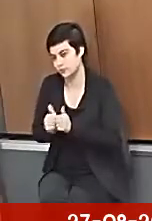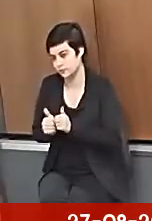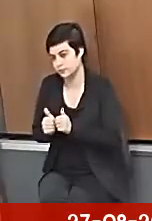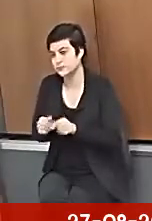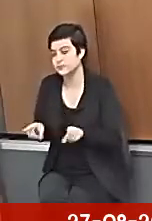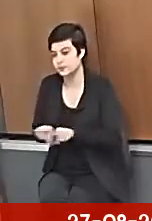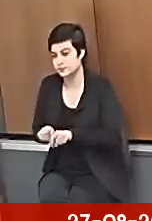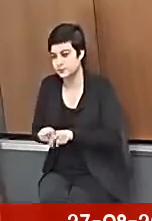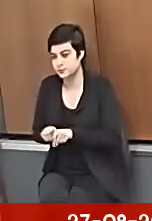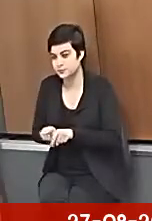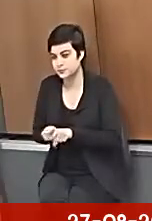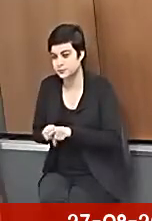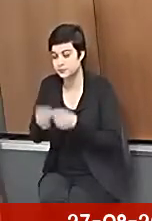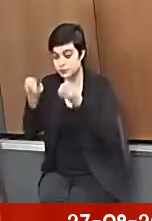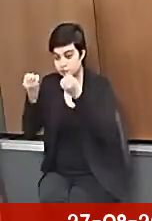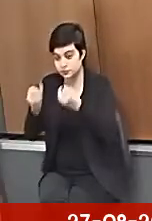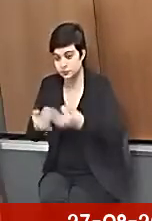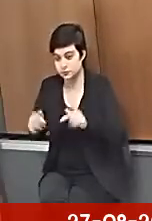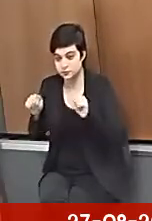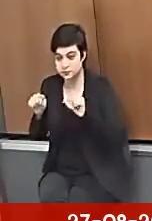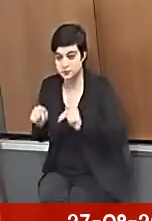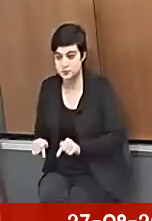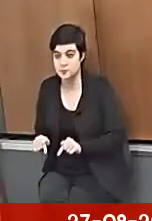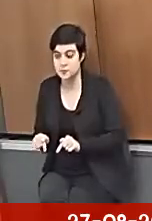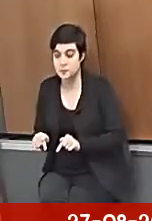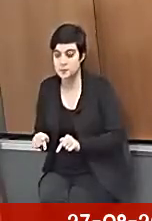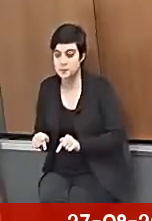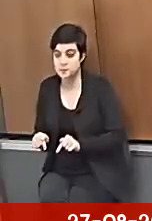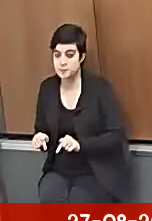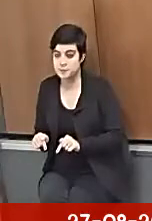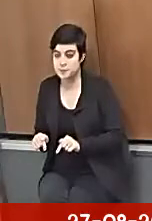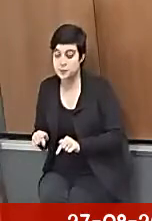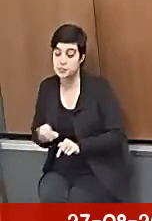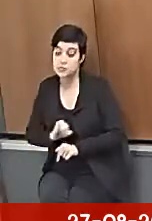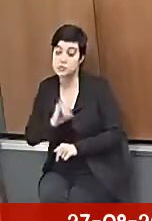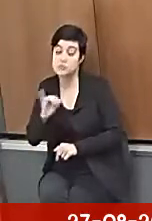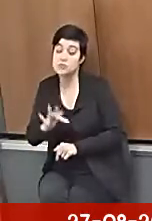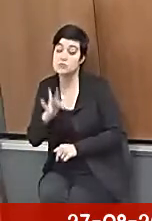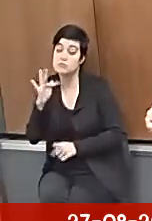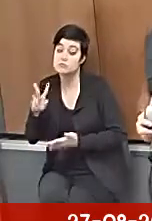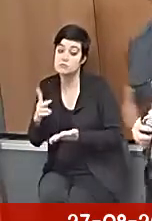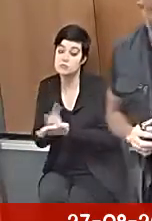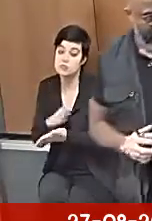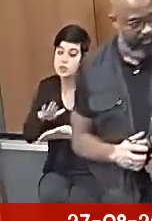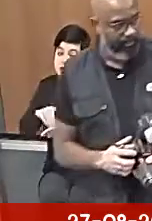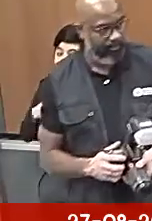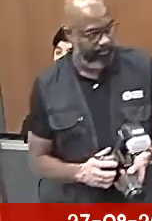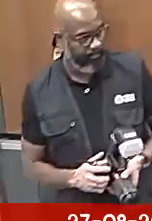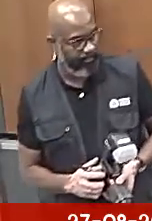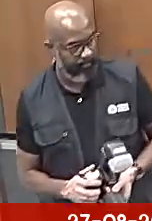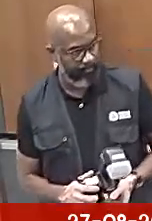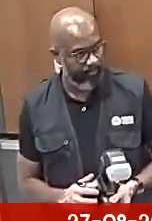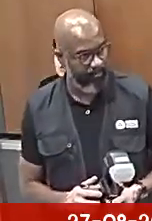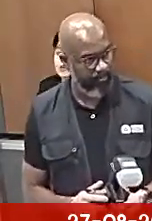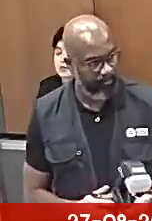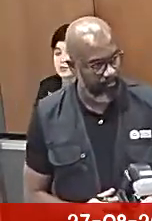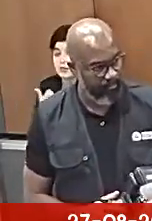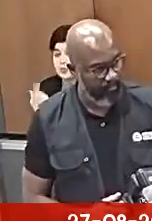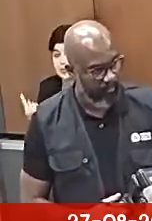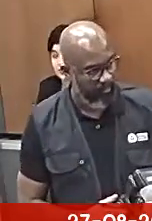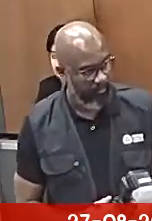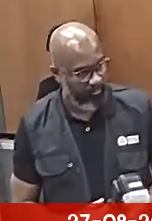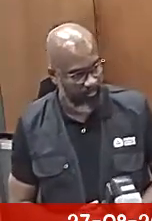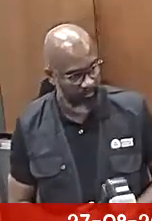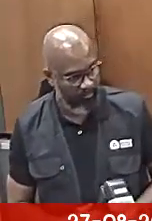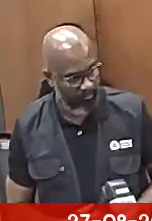dentro do que está sendo falado aqui também caso um dia esse calendário venha acontecer que fosse um lugar que a gente tivesse a sensibilidade